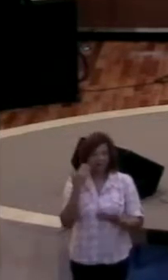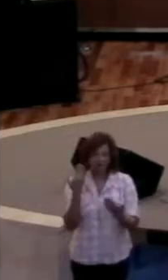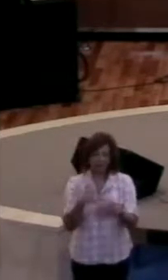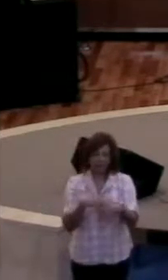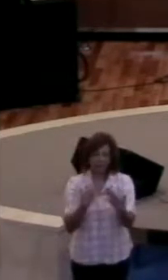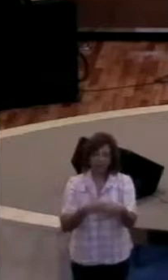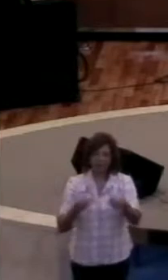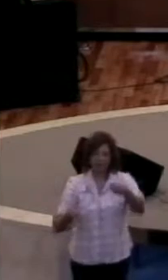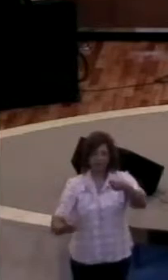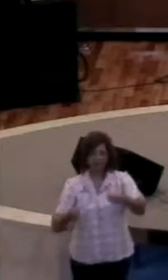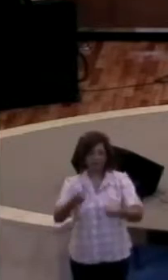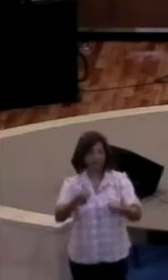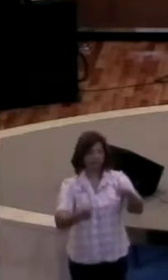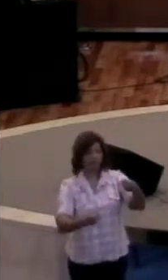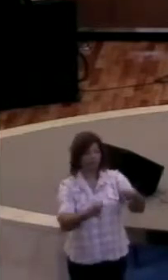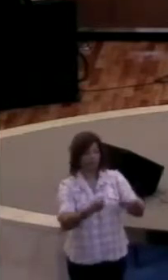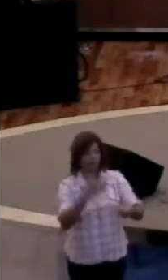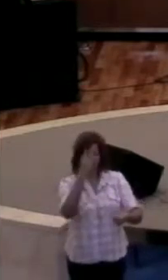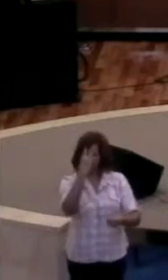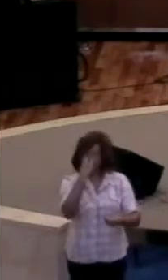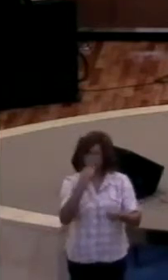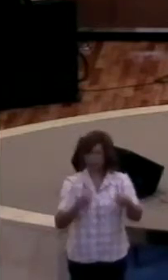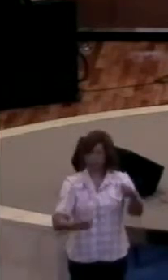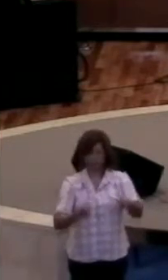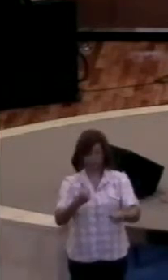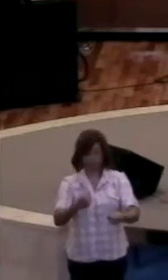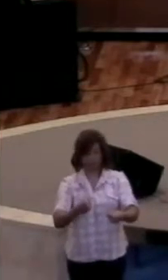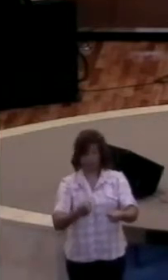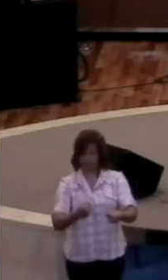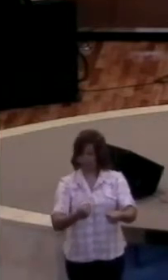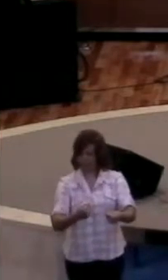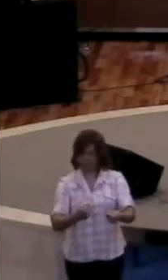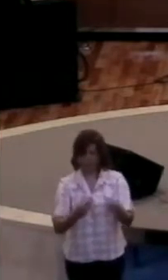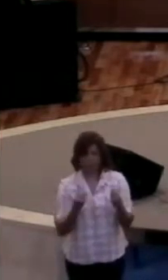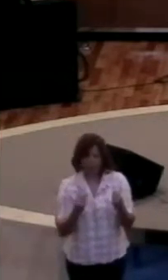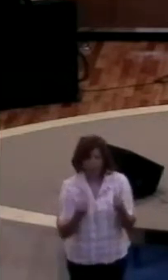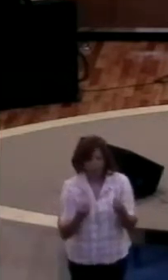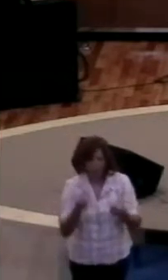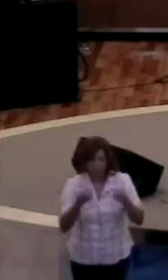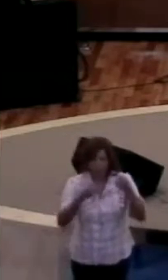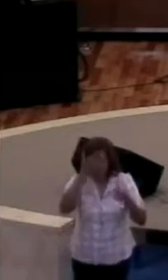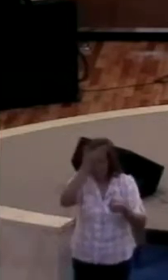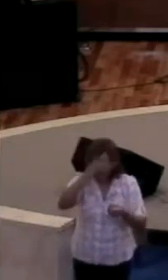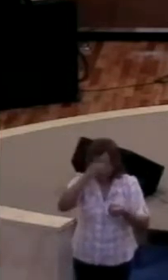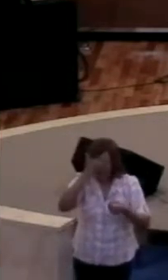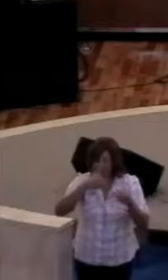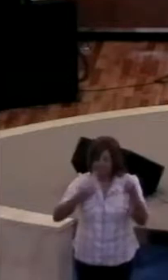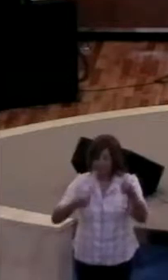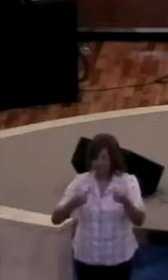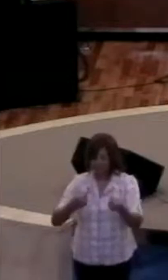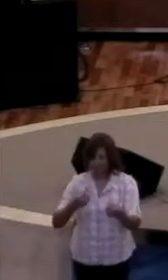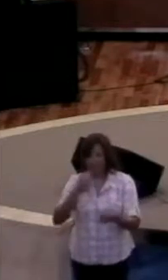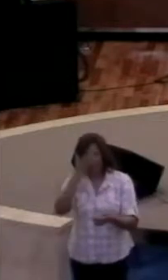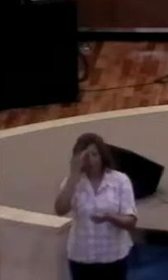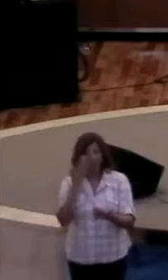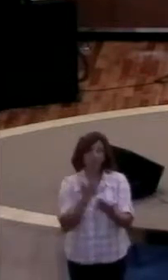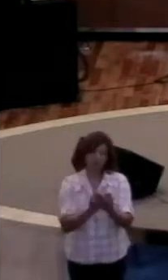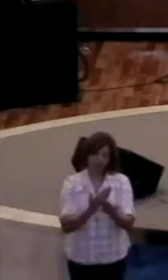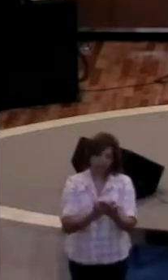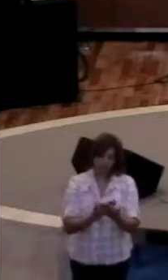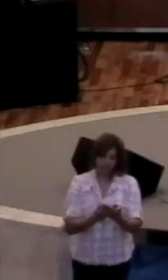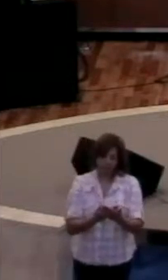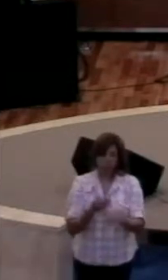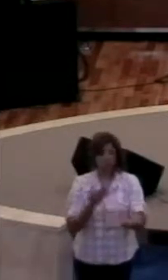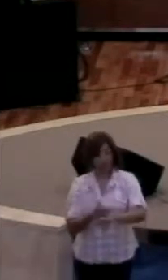olho fechado, foi no espírito, não é verdade? Você passou. Mas quando você fez a aula de autoescola, e